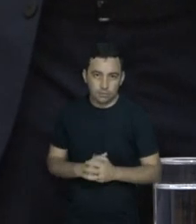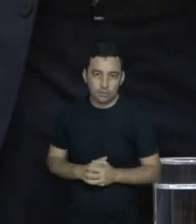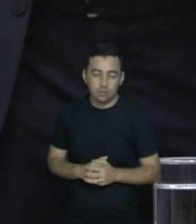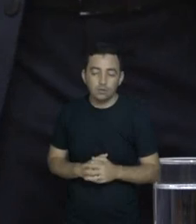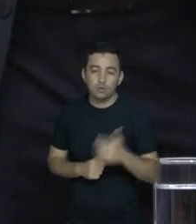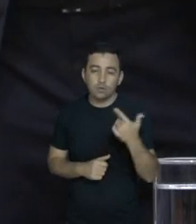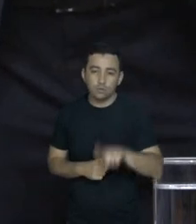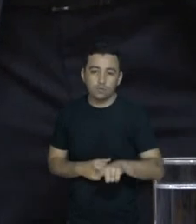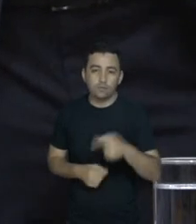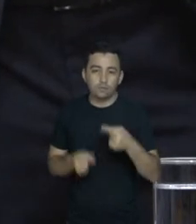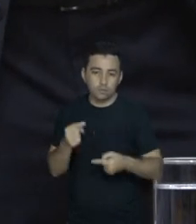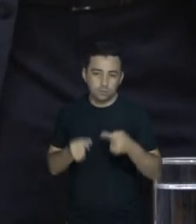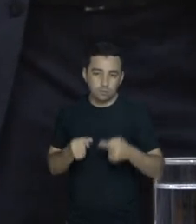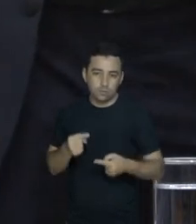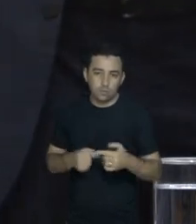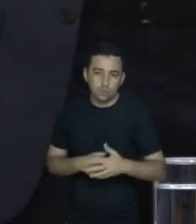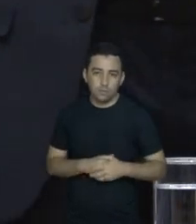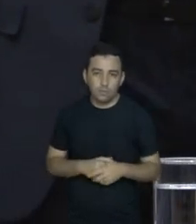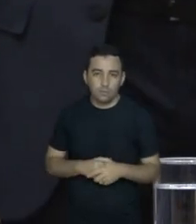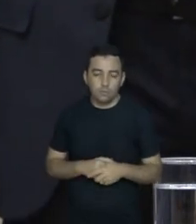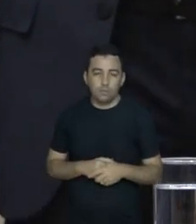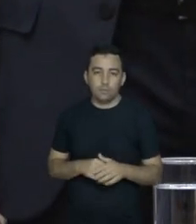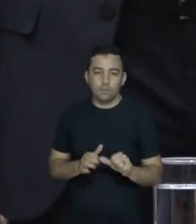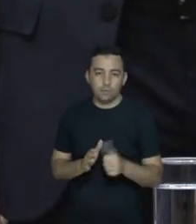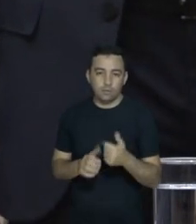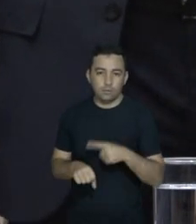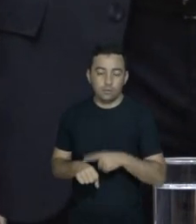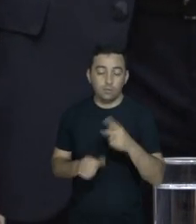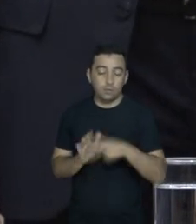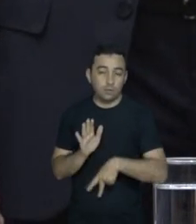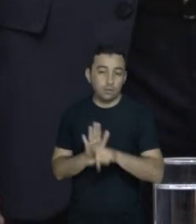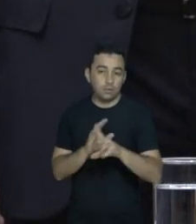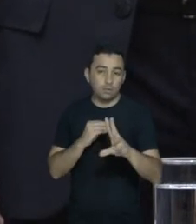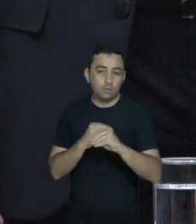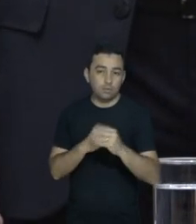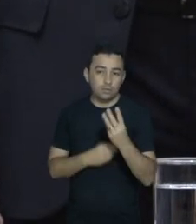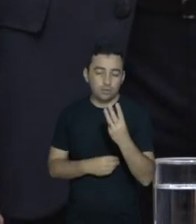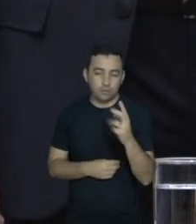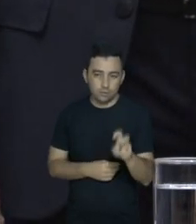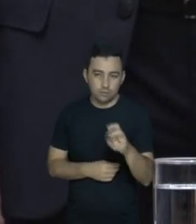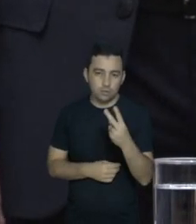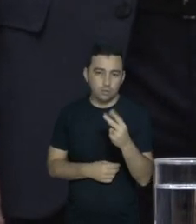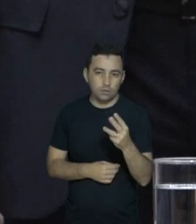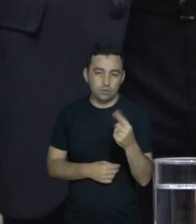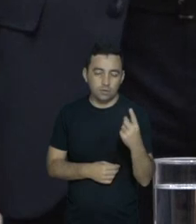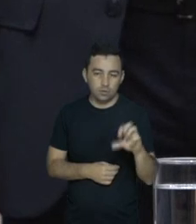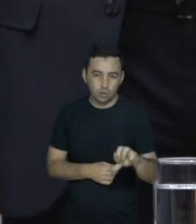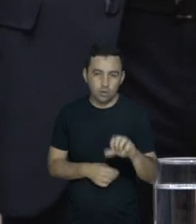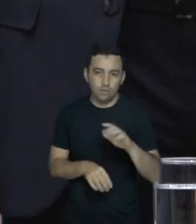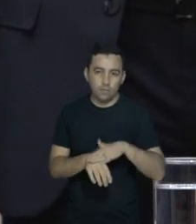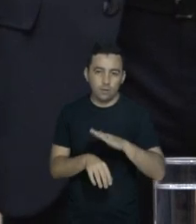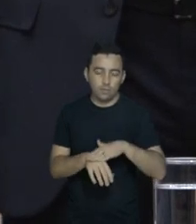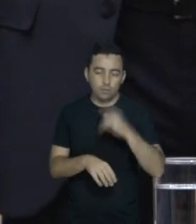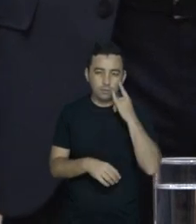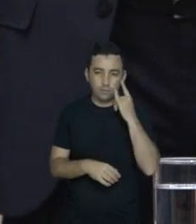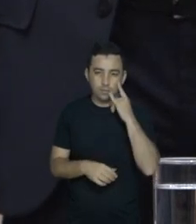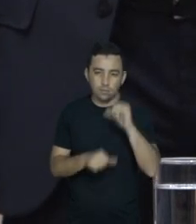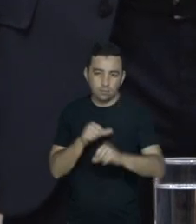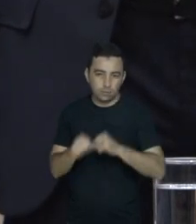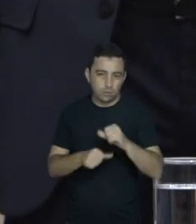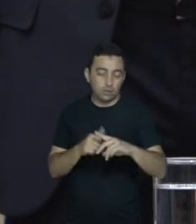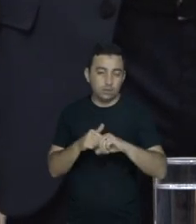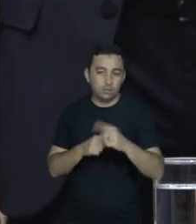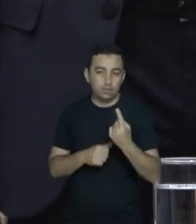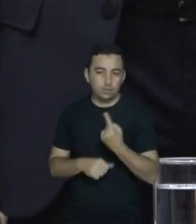em discussão. Em primeiro turno, projeto de lei complementar 35/2019, de autoria do deputado Mauro de Nadal, altera o artigo 1º